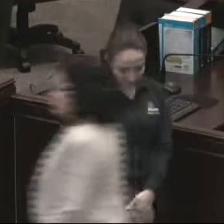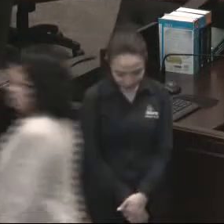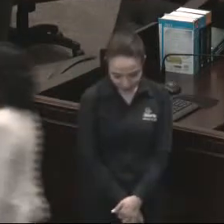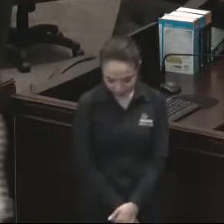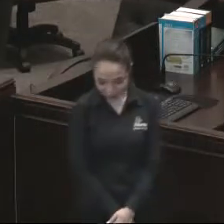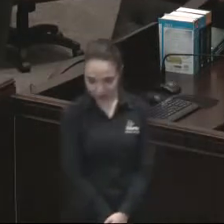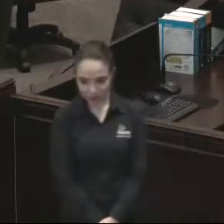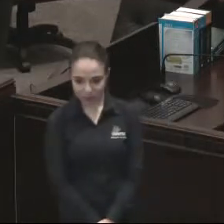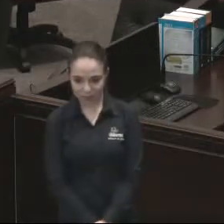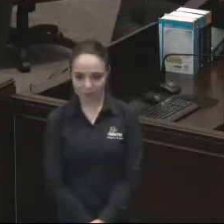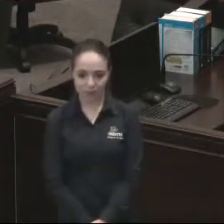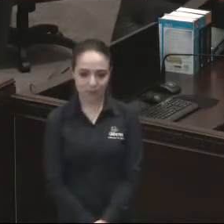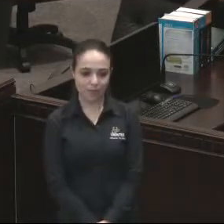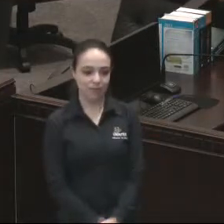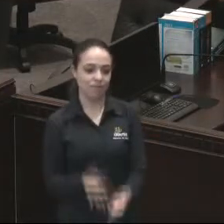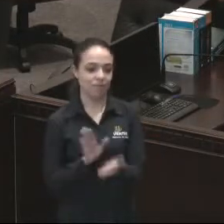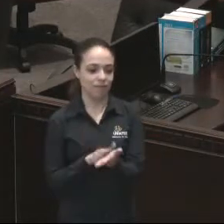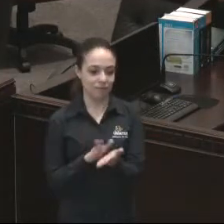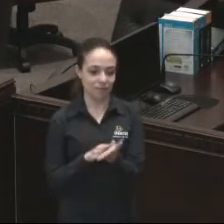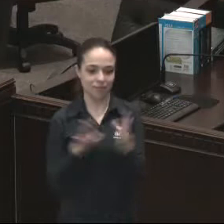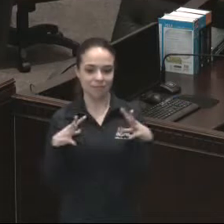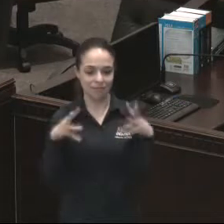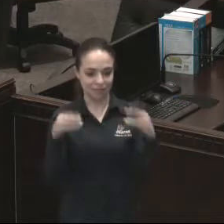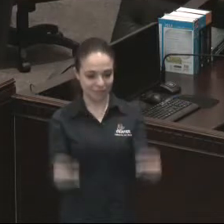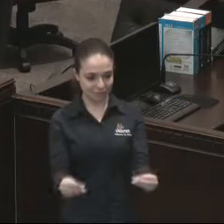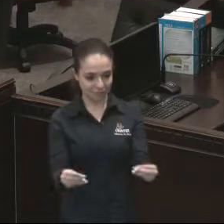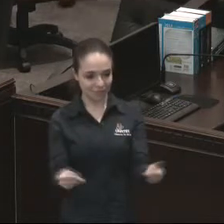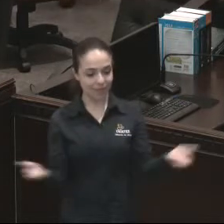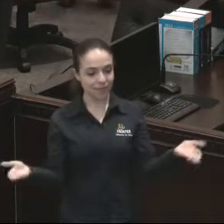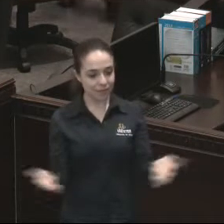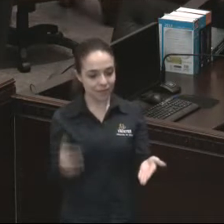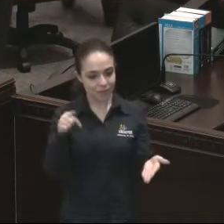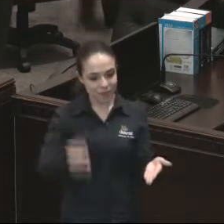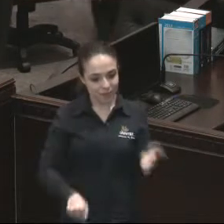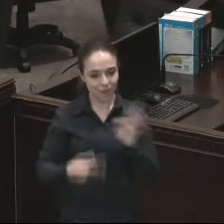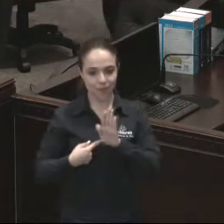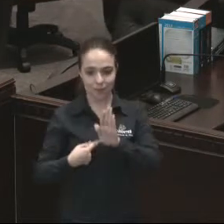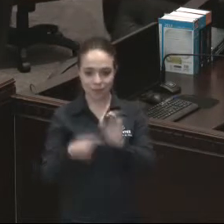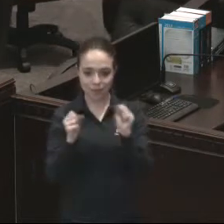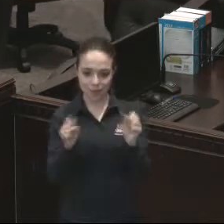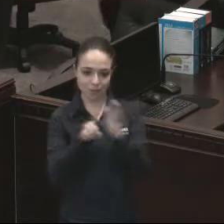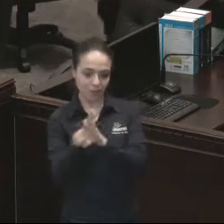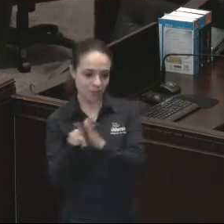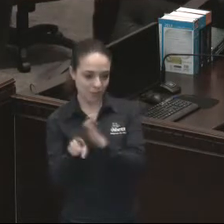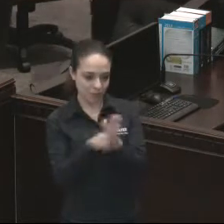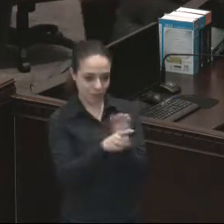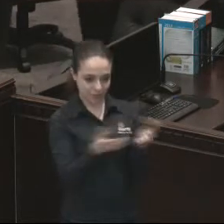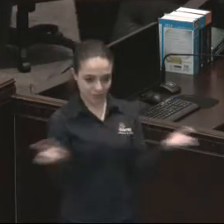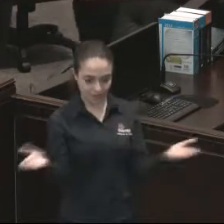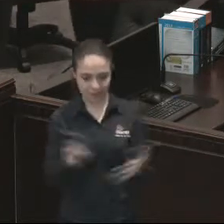Parabenizo ambos os expositores e faculta a apresentação de perguntas ou de manifestações pela